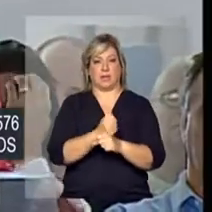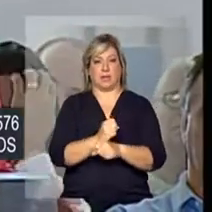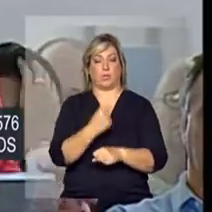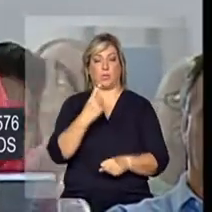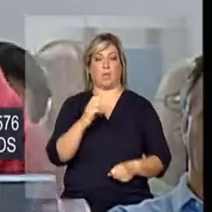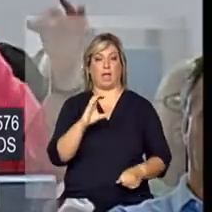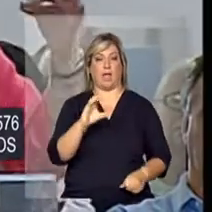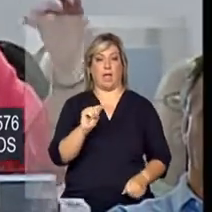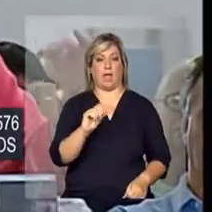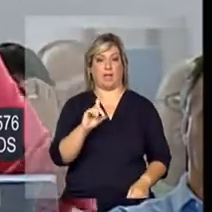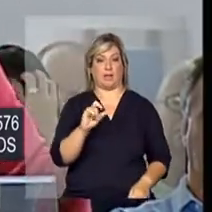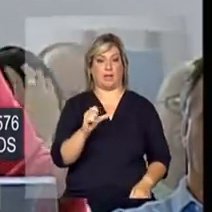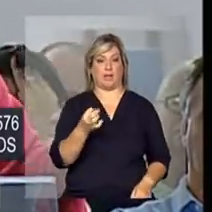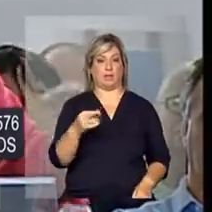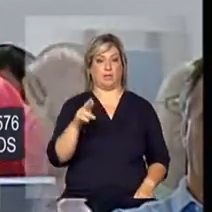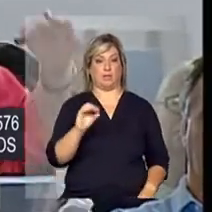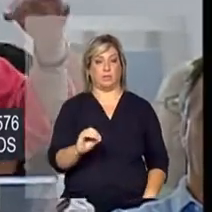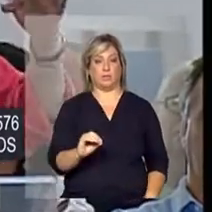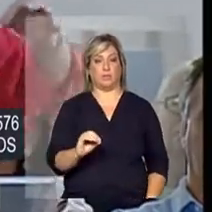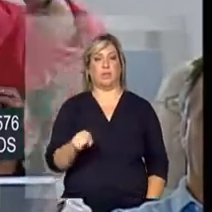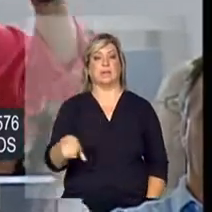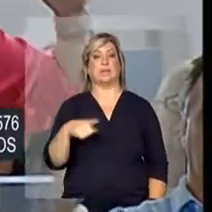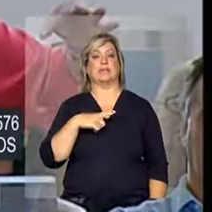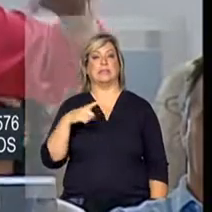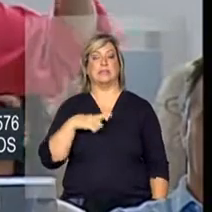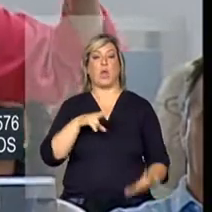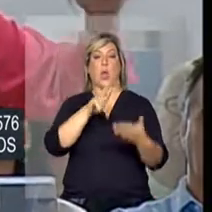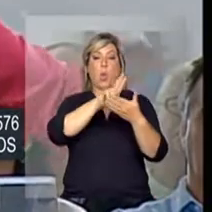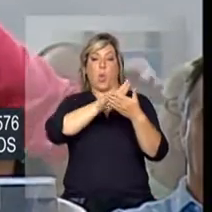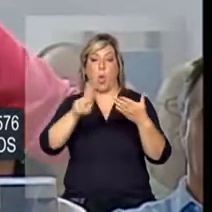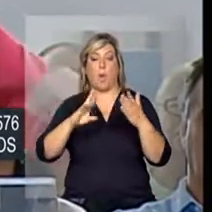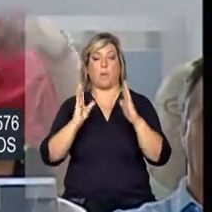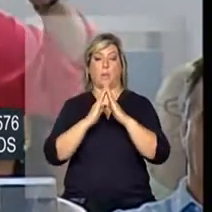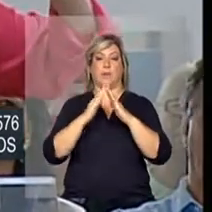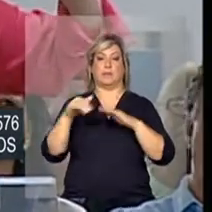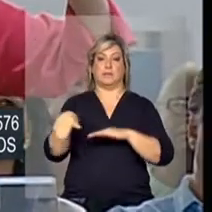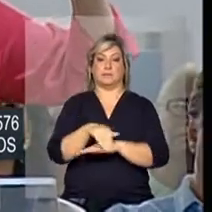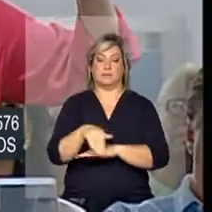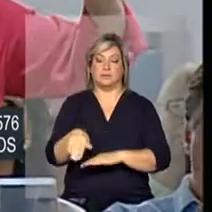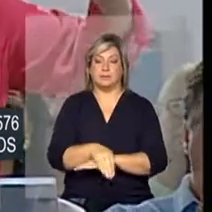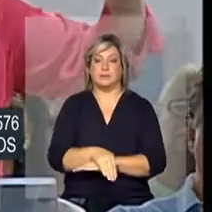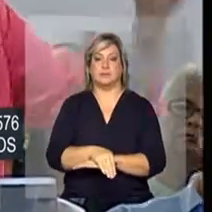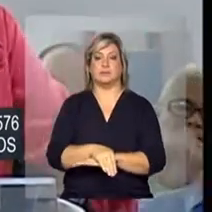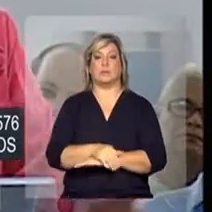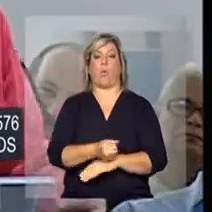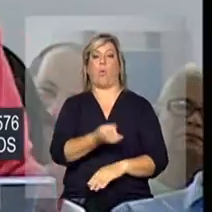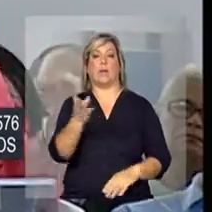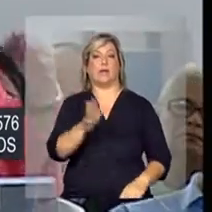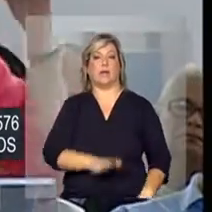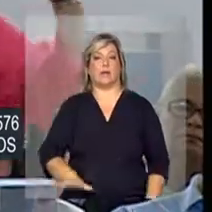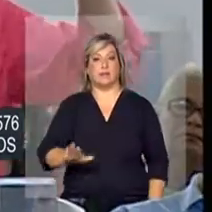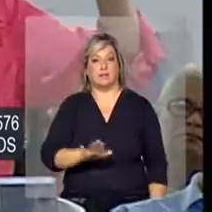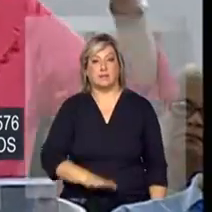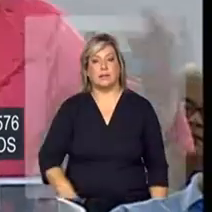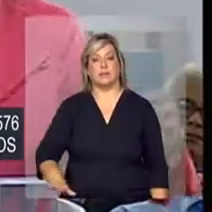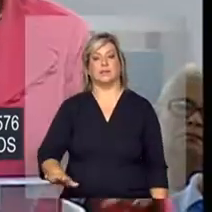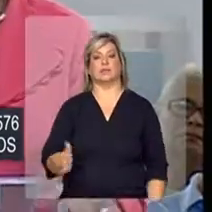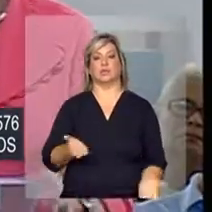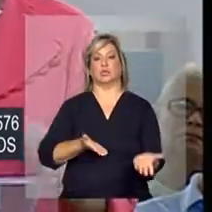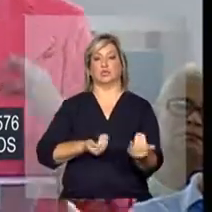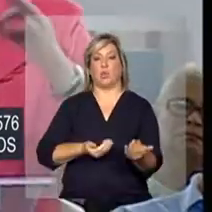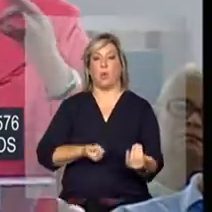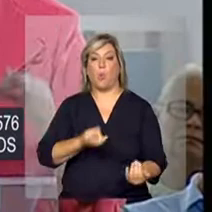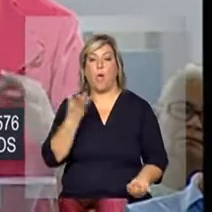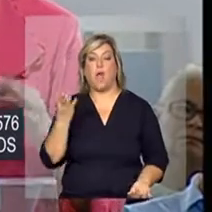cadastro, que é o cadastro que tem nome, endereço, quantas crianças, quantos